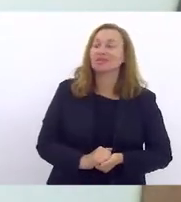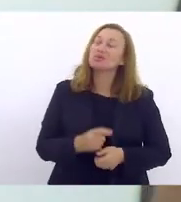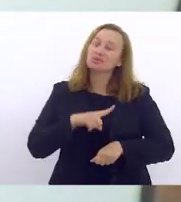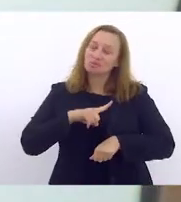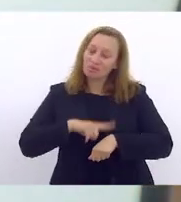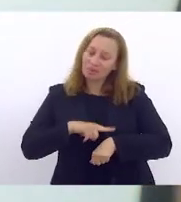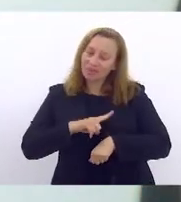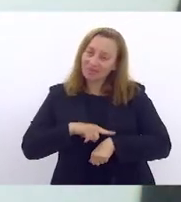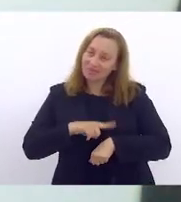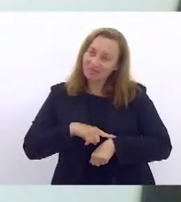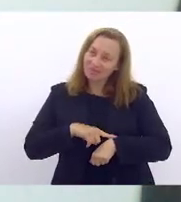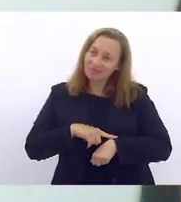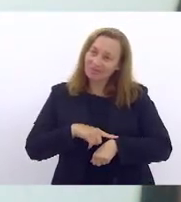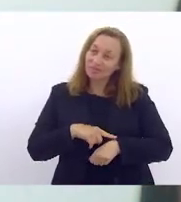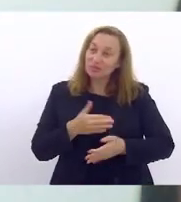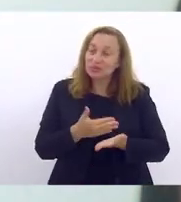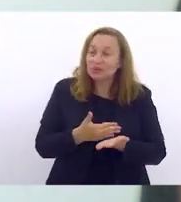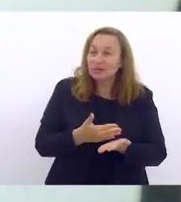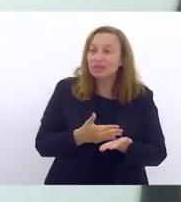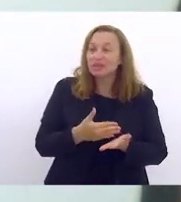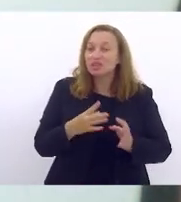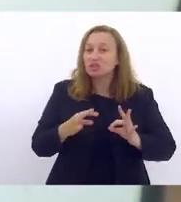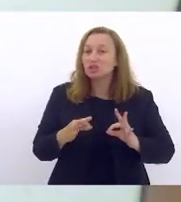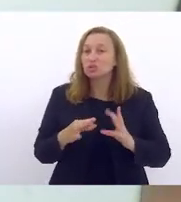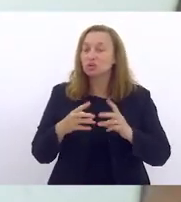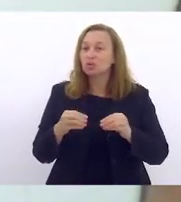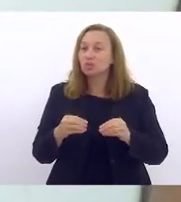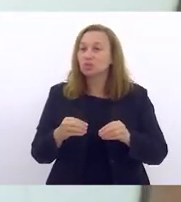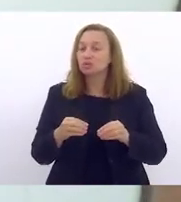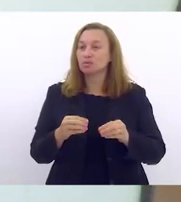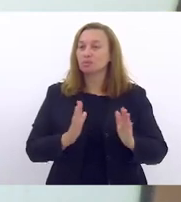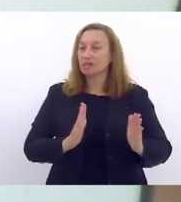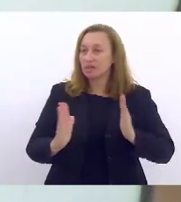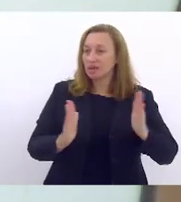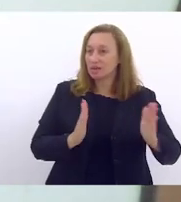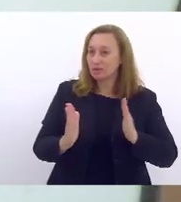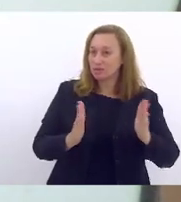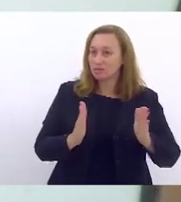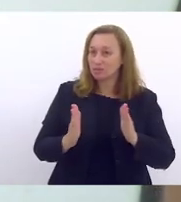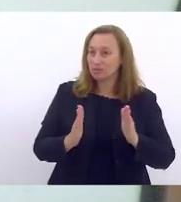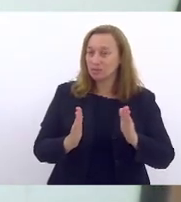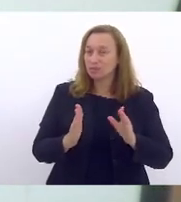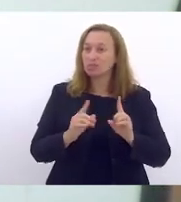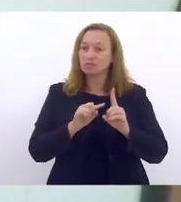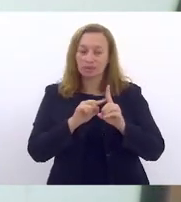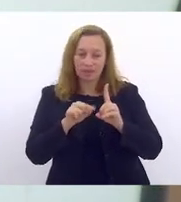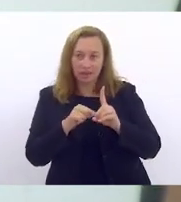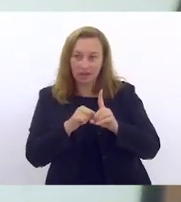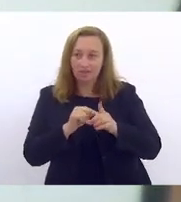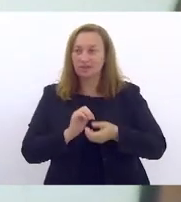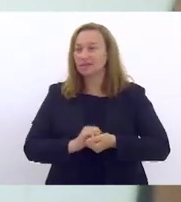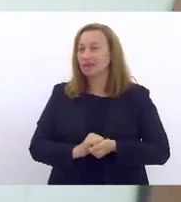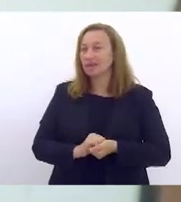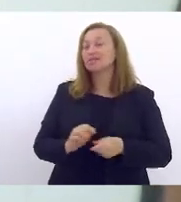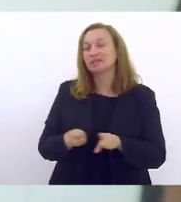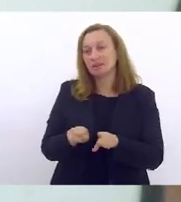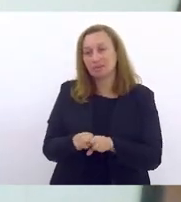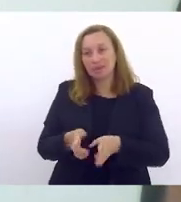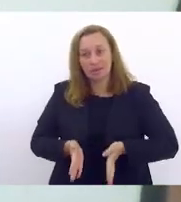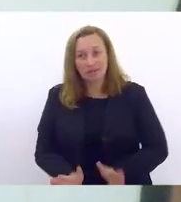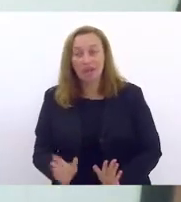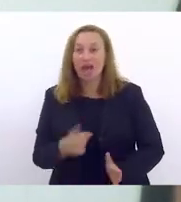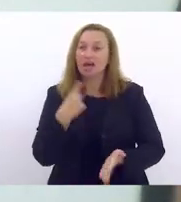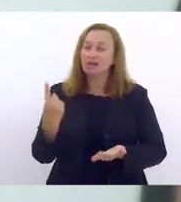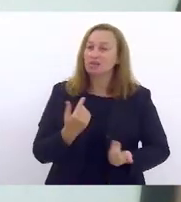momento, no pré-parto, no parto e no pós-parto. Então, é muito importante isso. A nossa parceria vem de longe, e